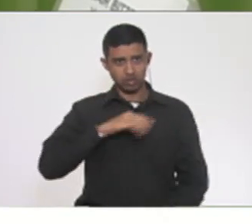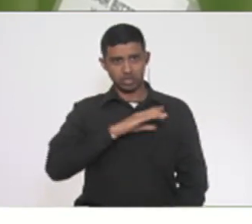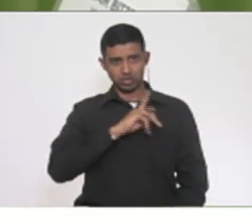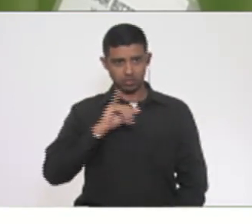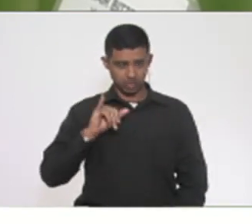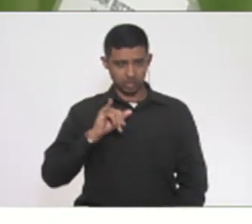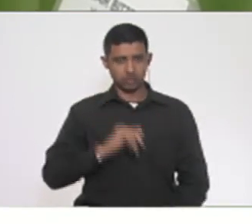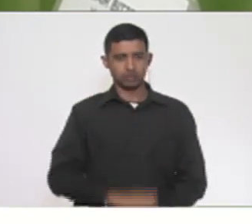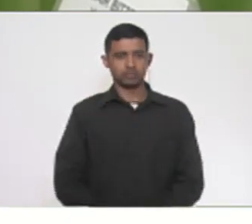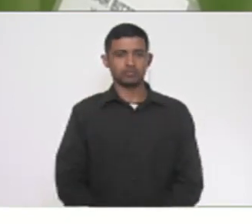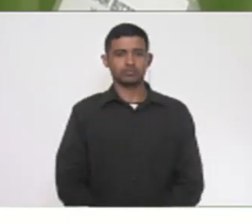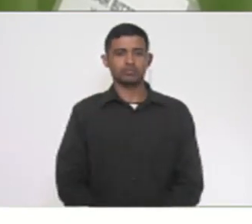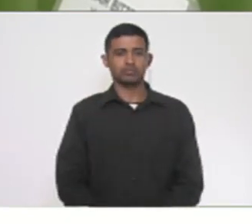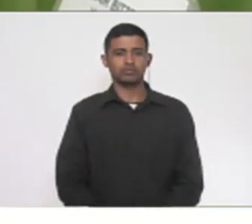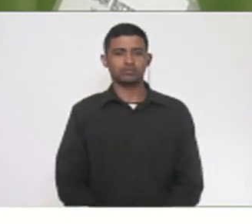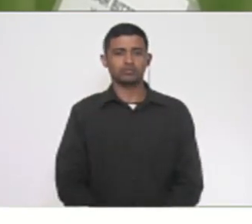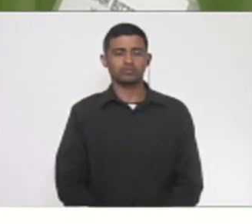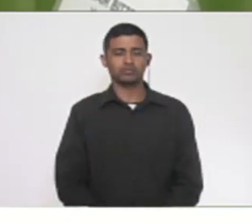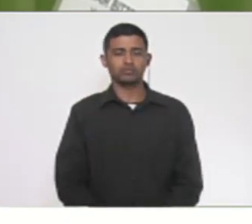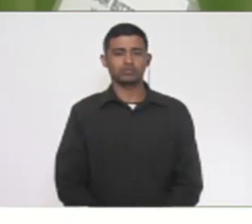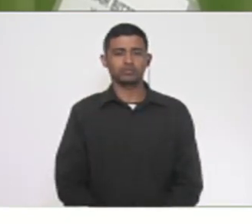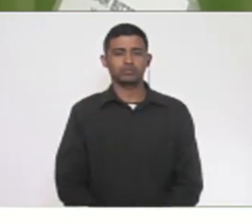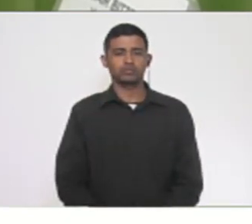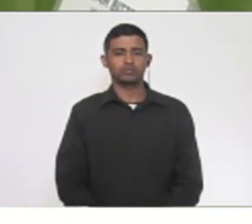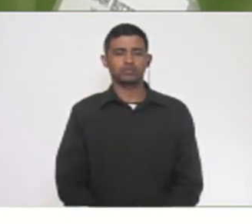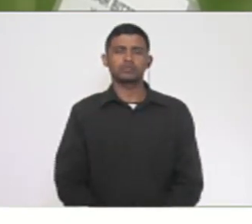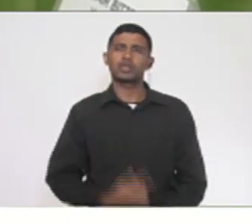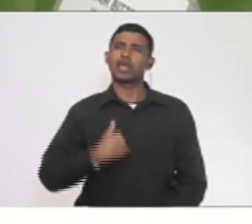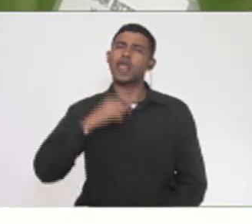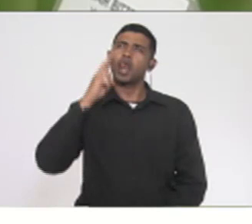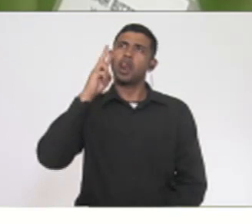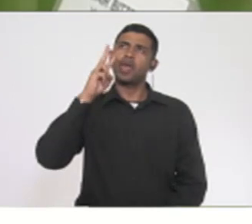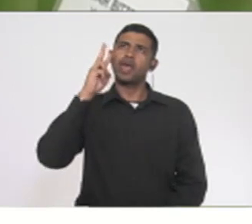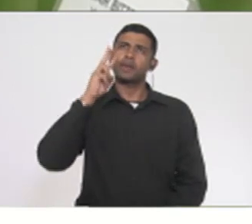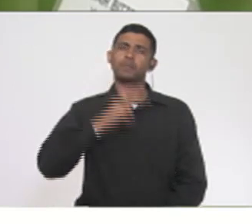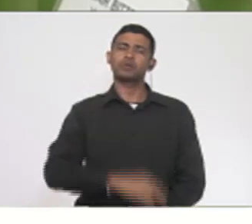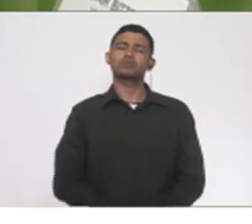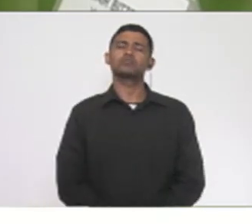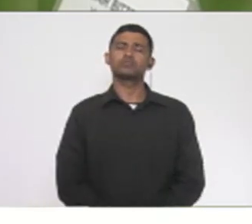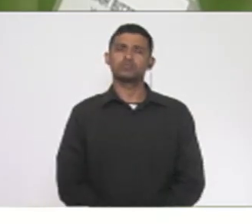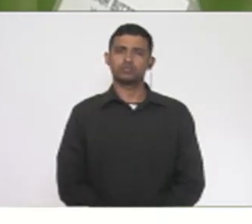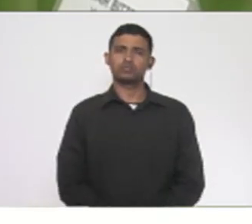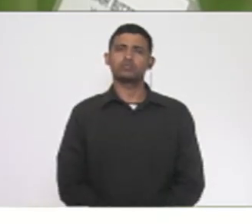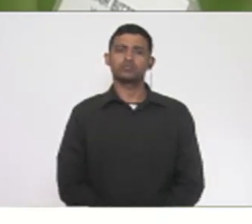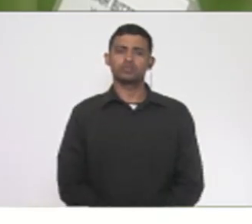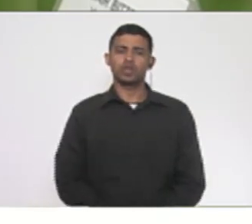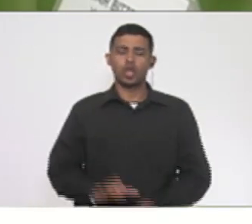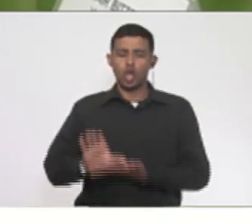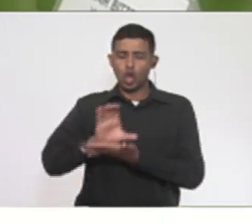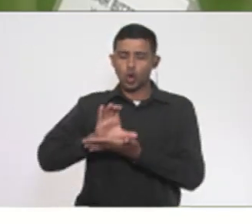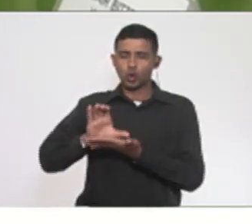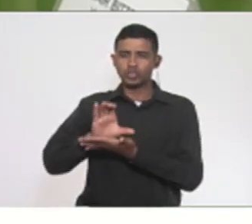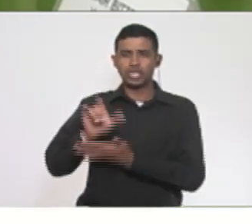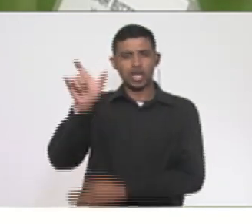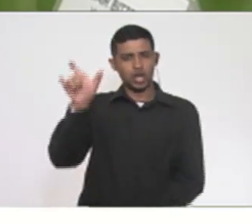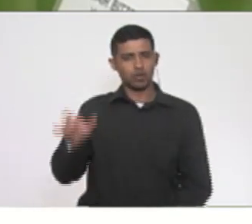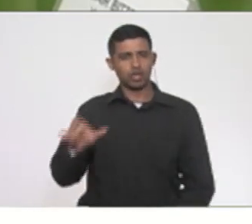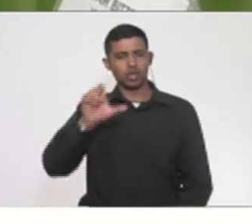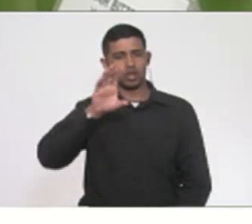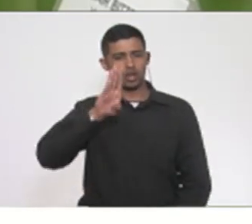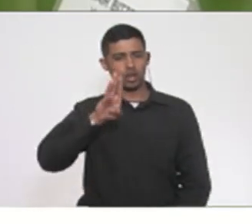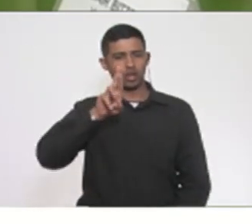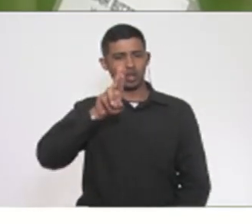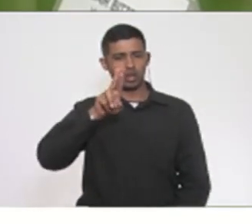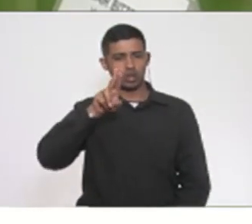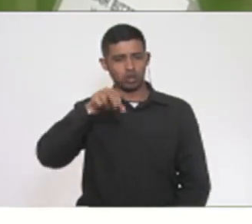CPI e audiência pública, portanto, nossa, me recordo eu bem que o conselheiro doutor Bruno fez